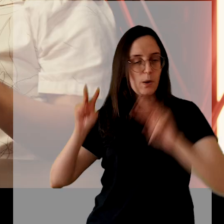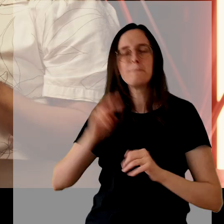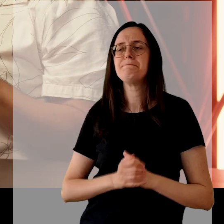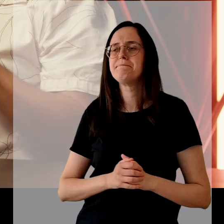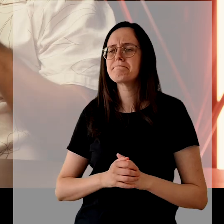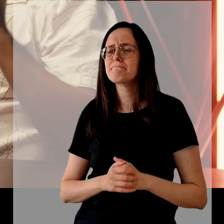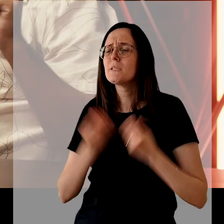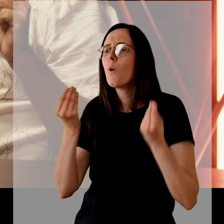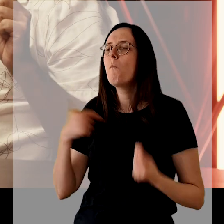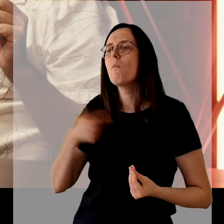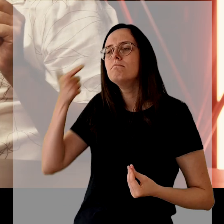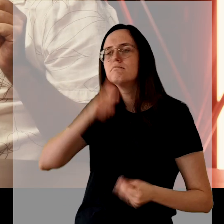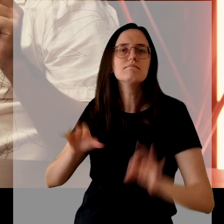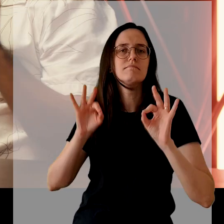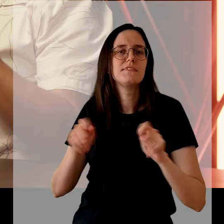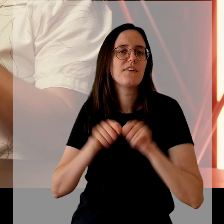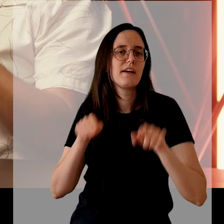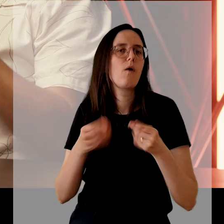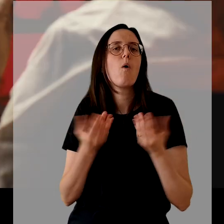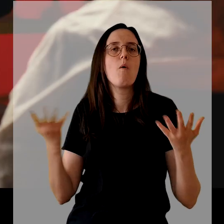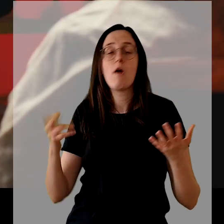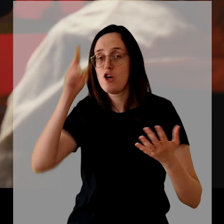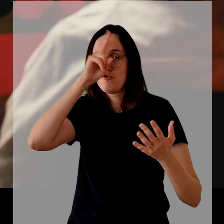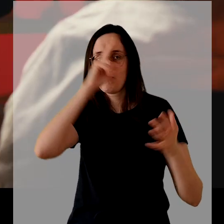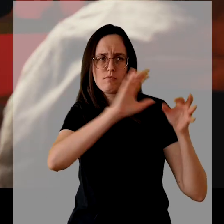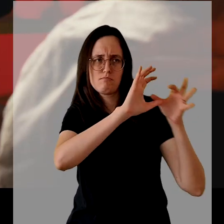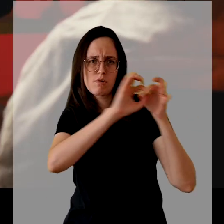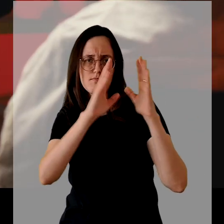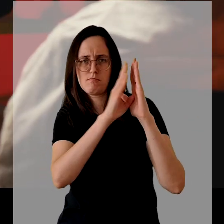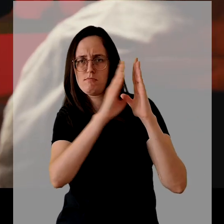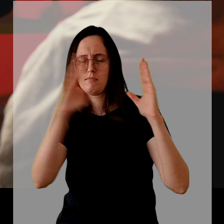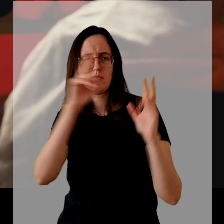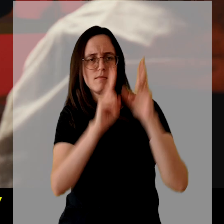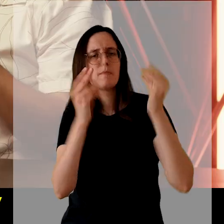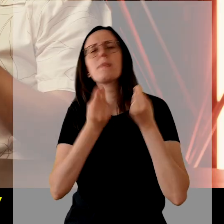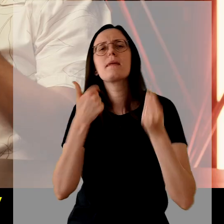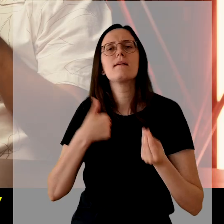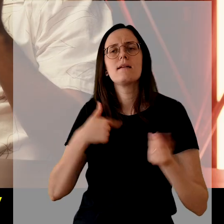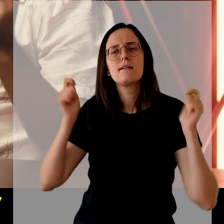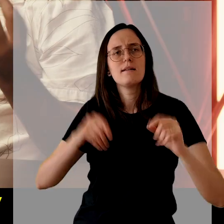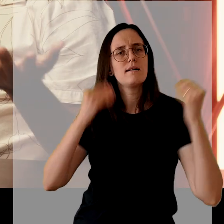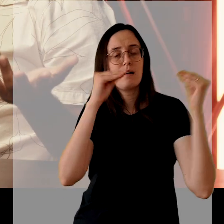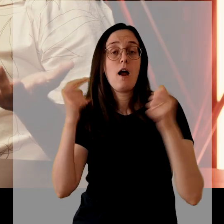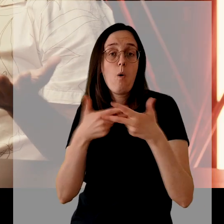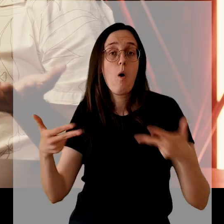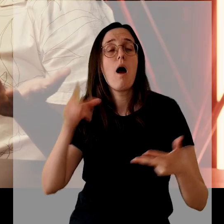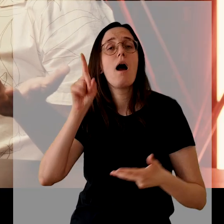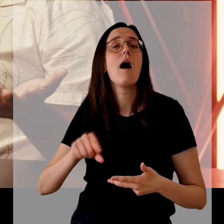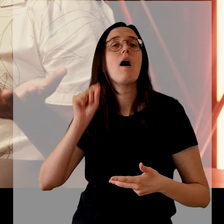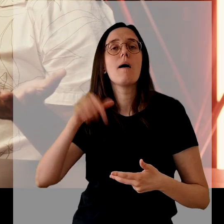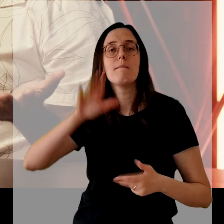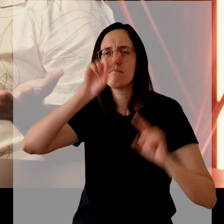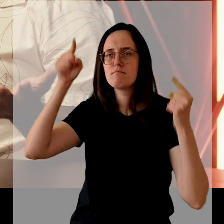visual, como que eu vou escalar dentro de um arco dramatúrgico da série, eu vou escalar a dramaturgia. Uma das coisas é